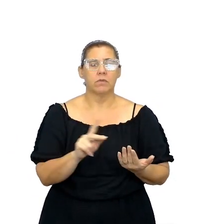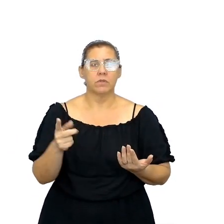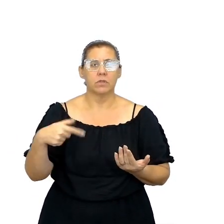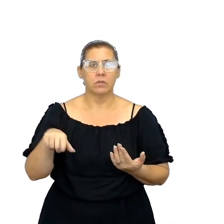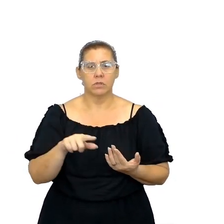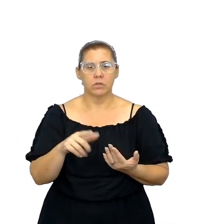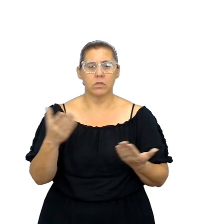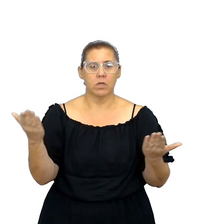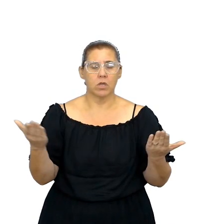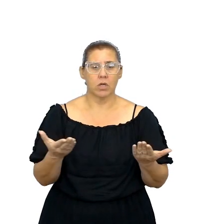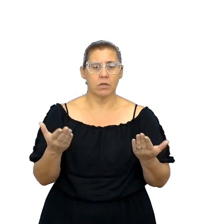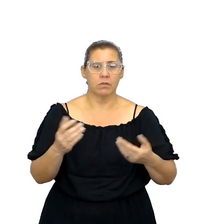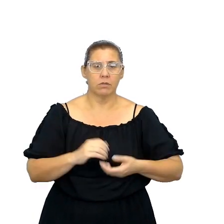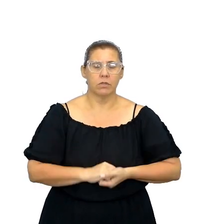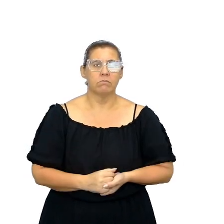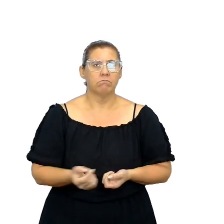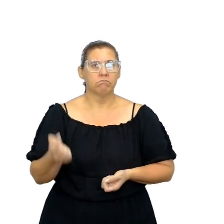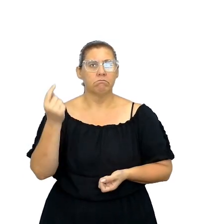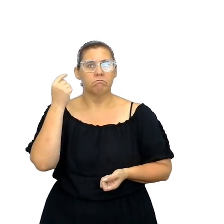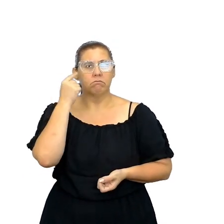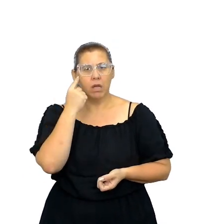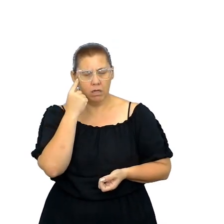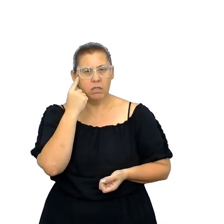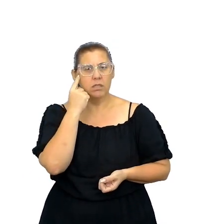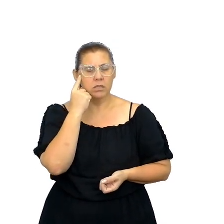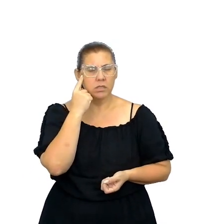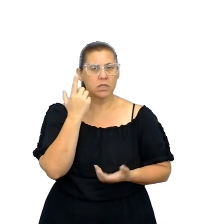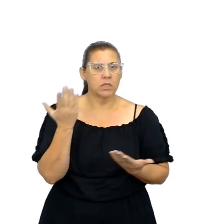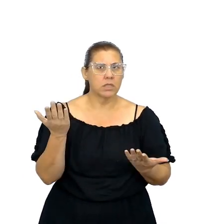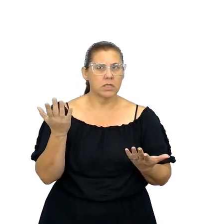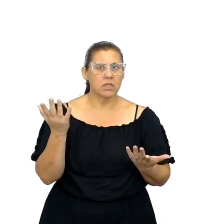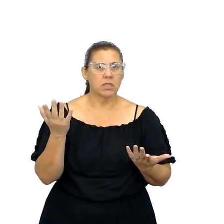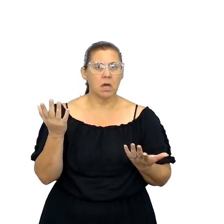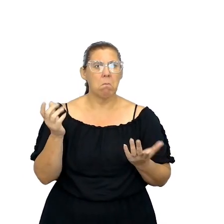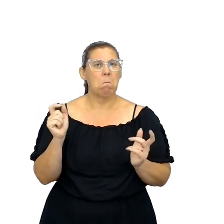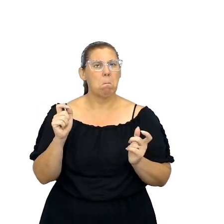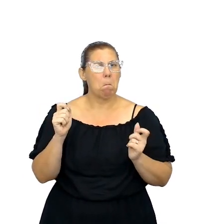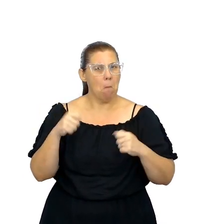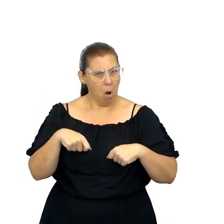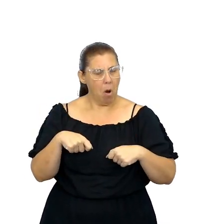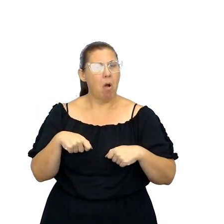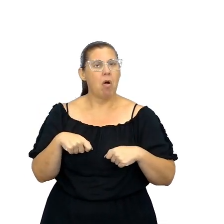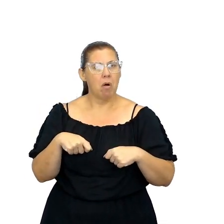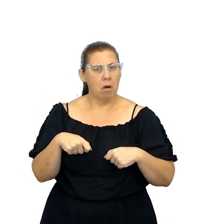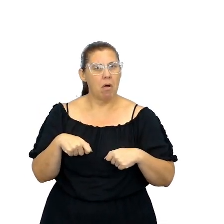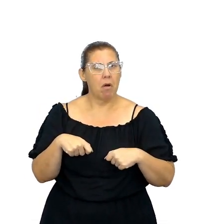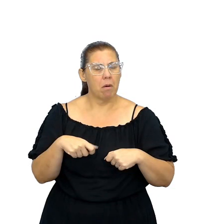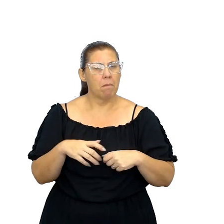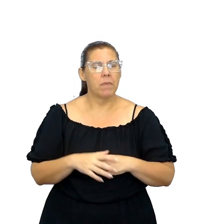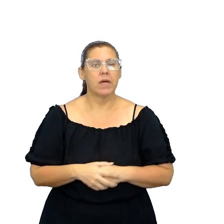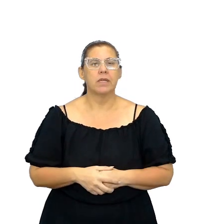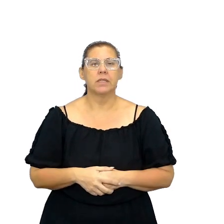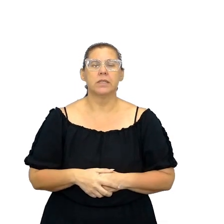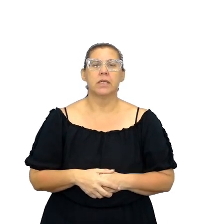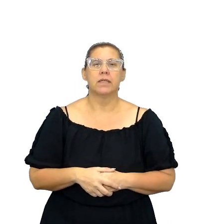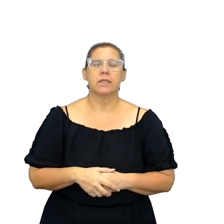vamos encaminhando aqui, pensando, né, nessa potencialidade das competências leitoras dos estudantes e sempre